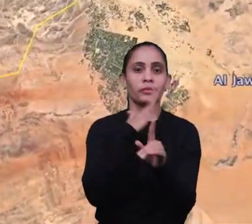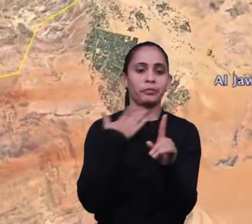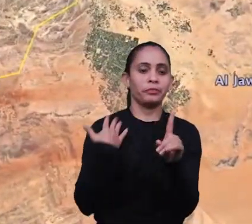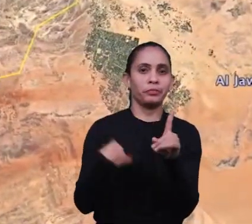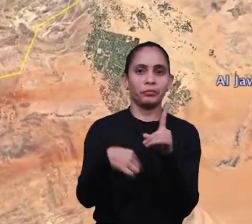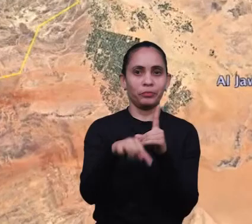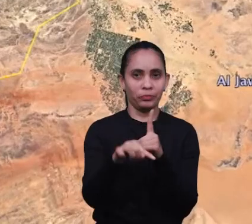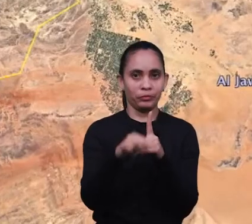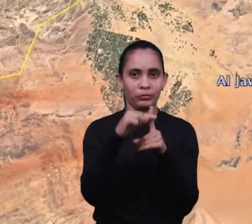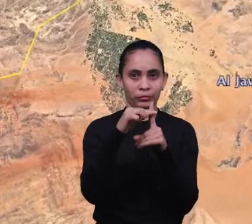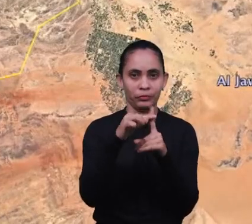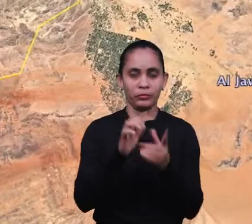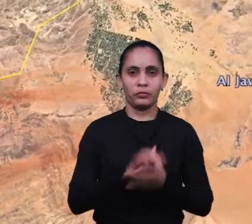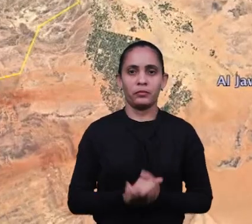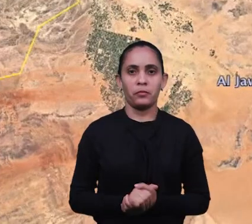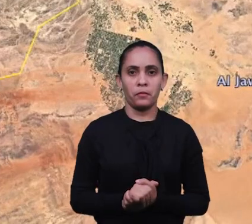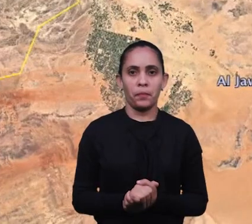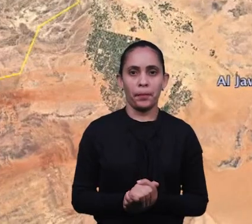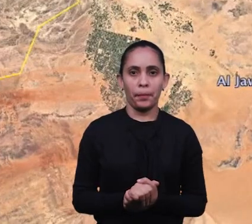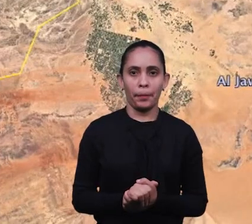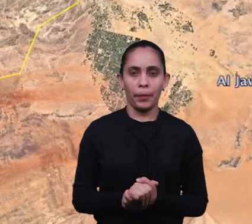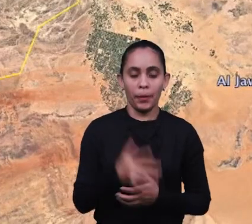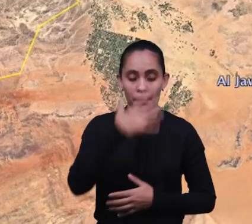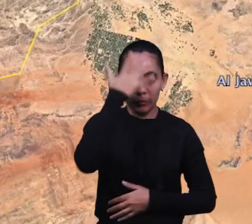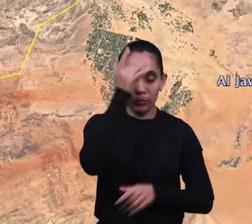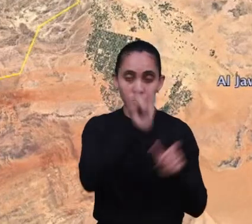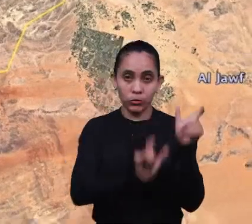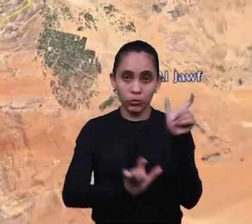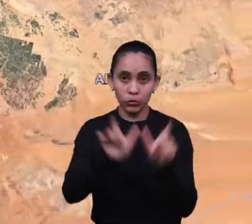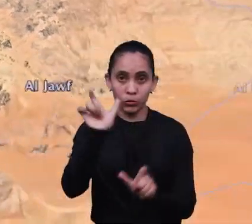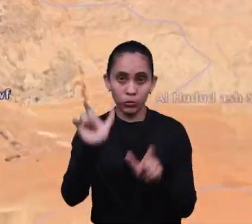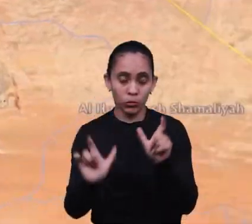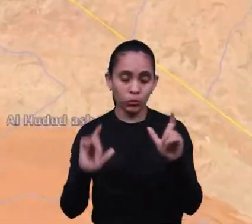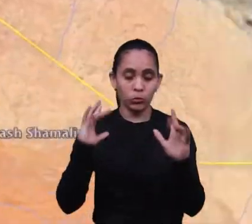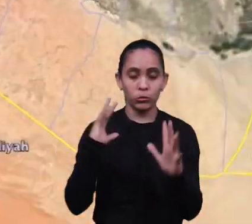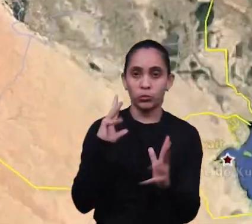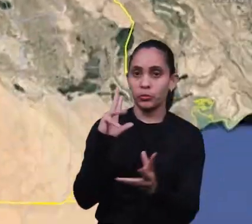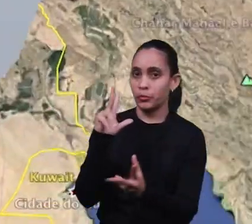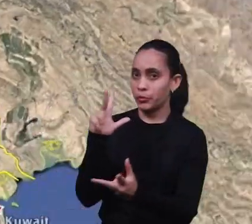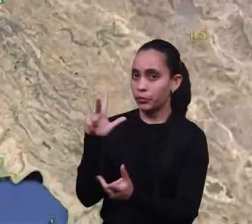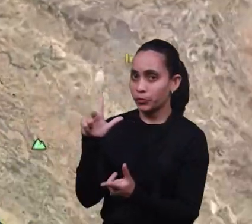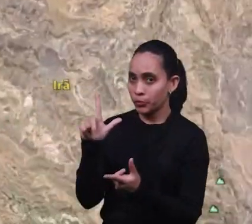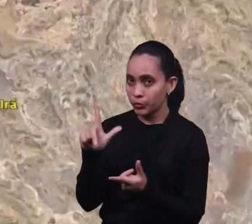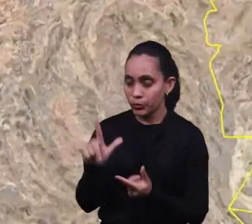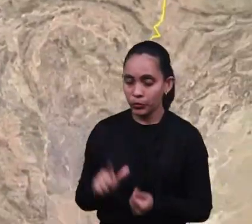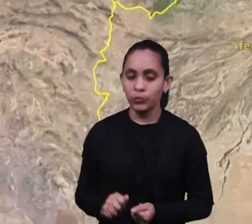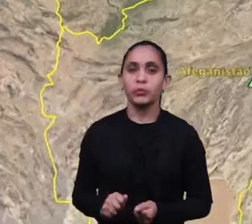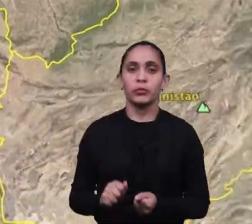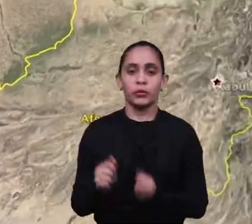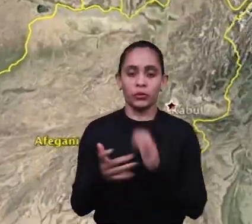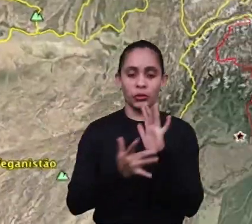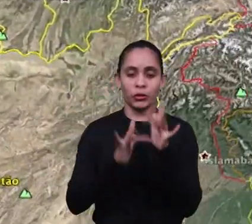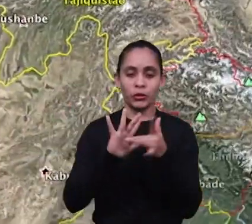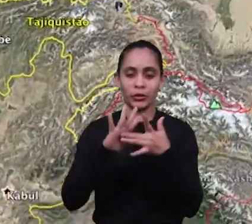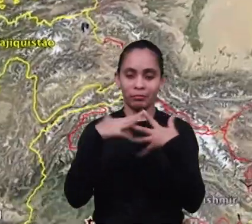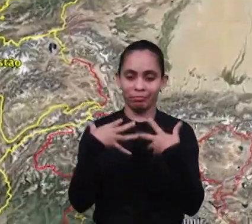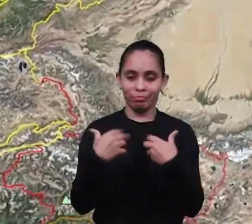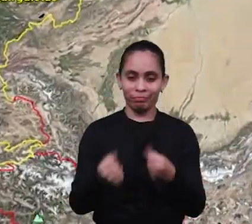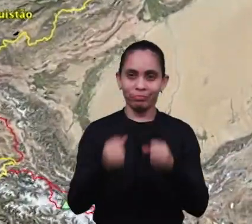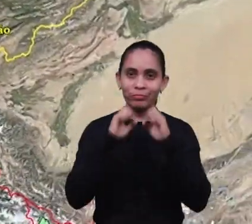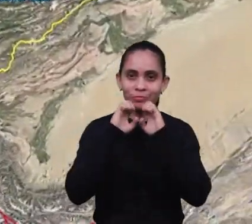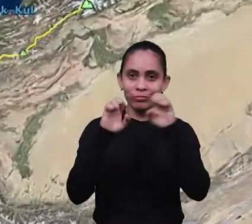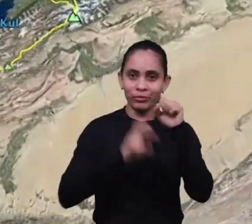na véspera de sua morte na cruz do Calvário. Pessoas de todas as partes do mundo têm sido alcançadas